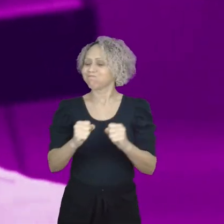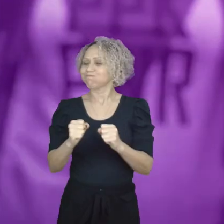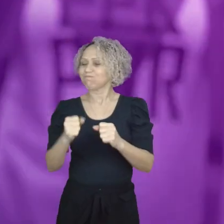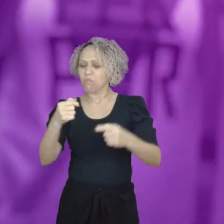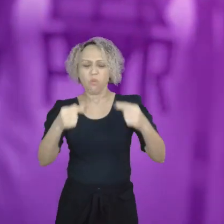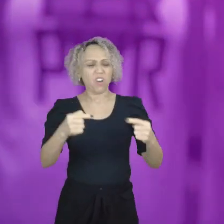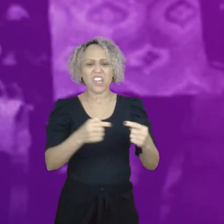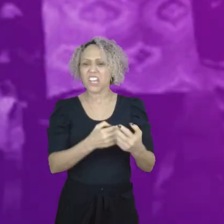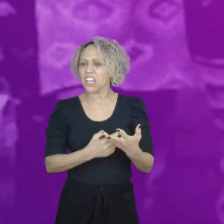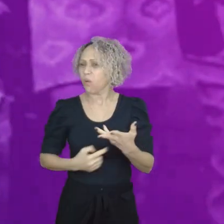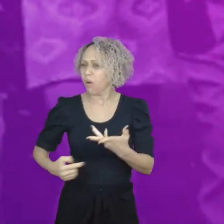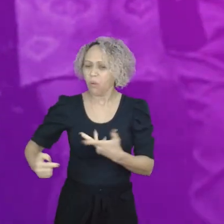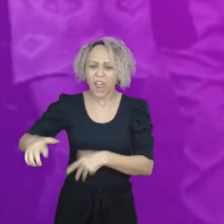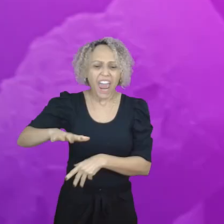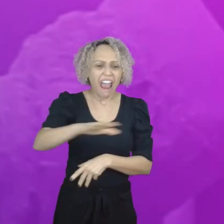poder.